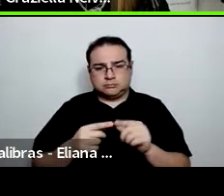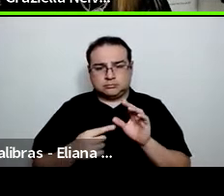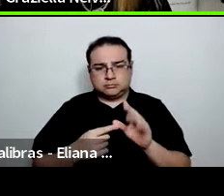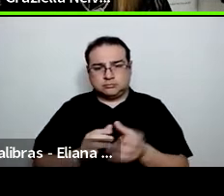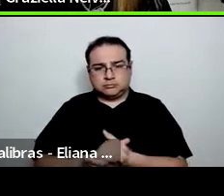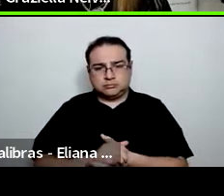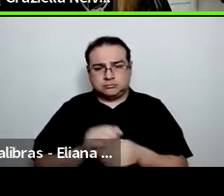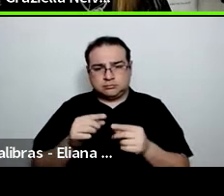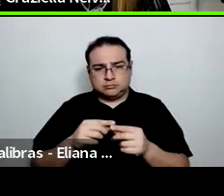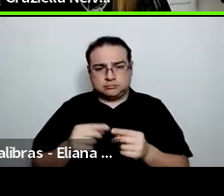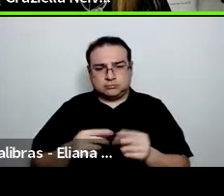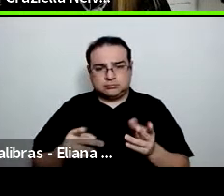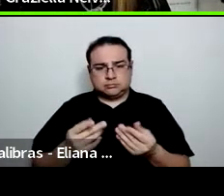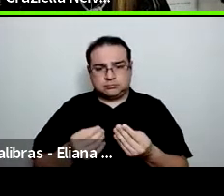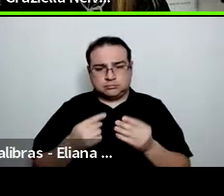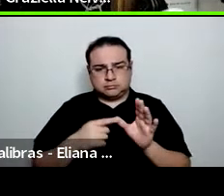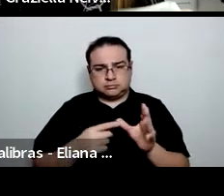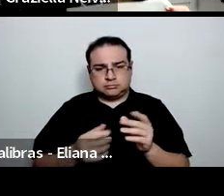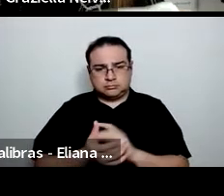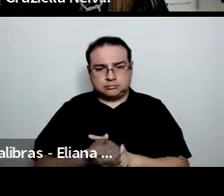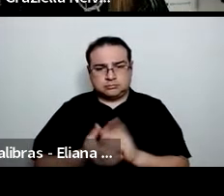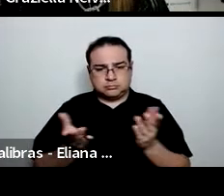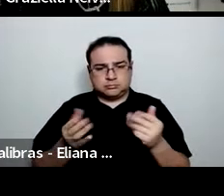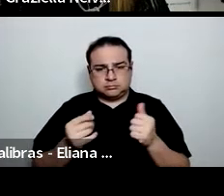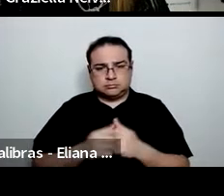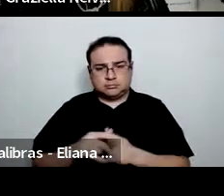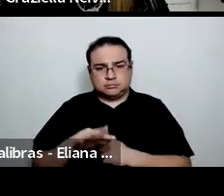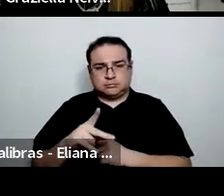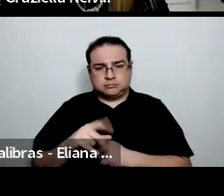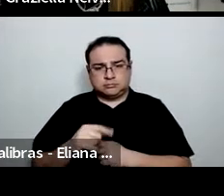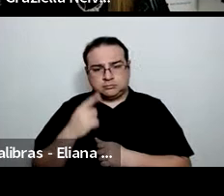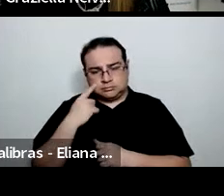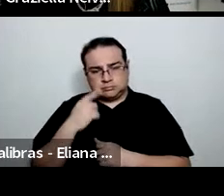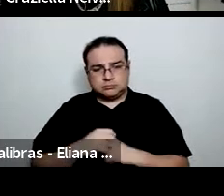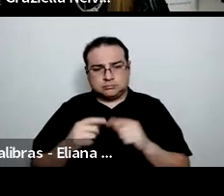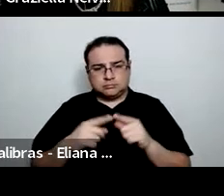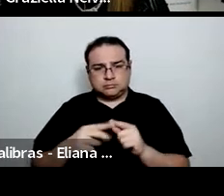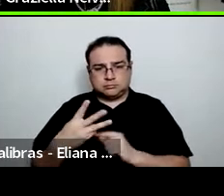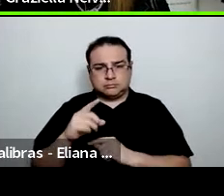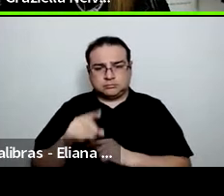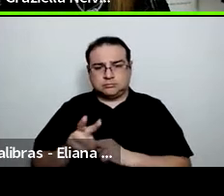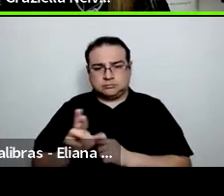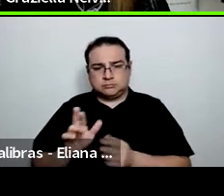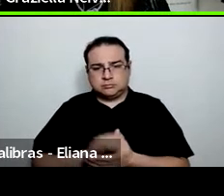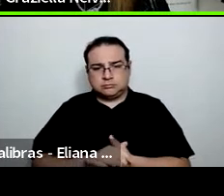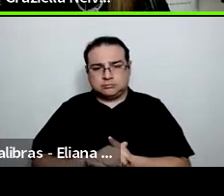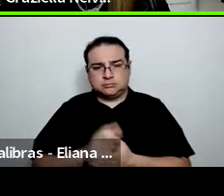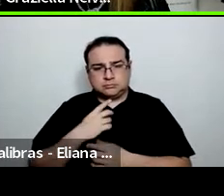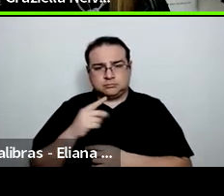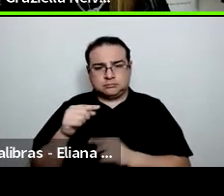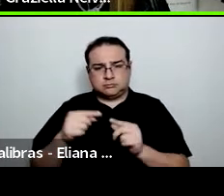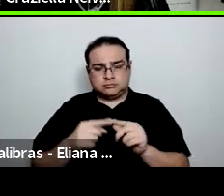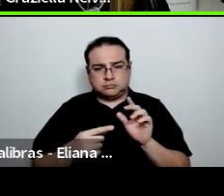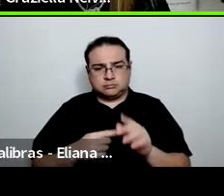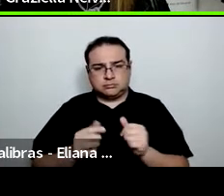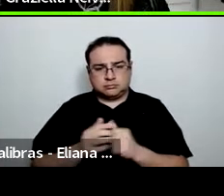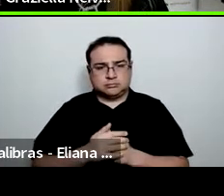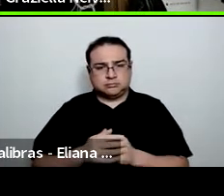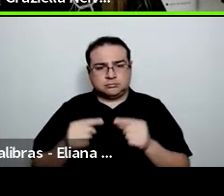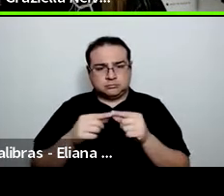aos recursos recebidos do fundo especial de financiamento de campanha da ordem 3 cristais e dos valores de original